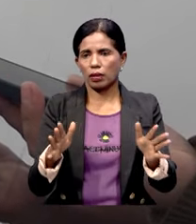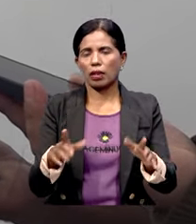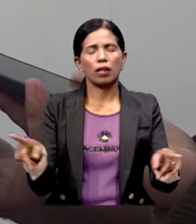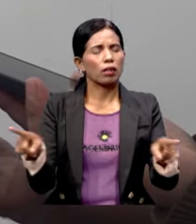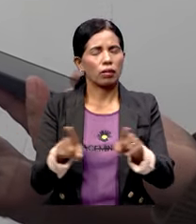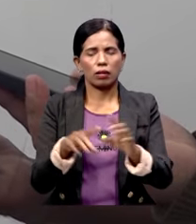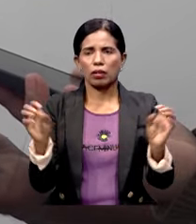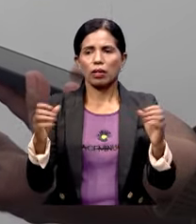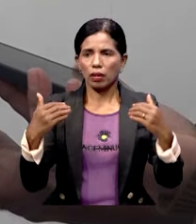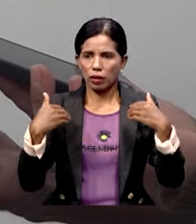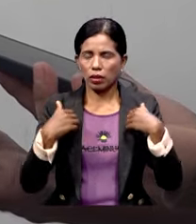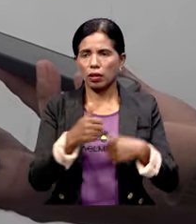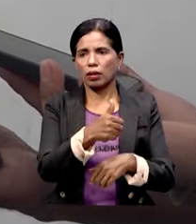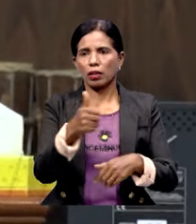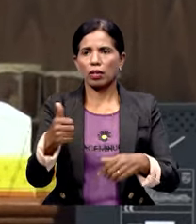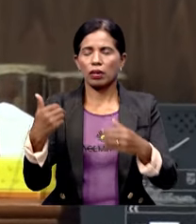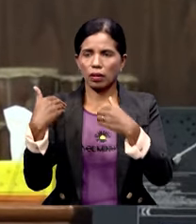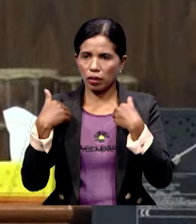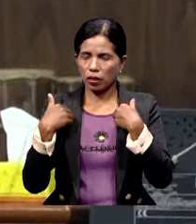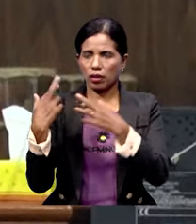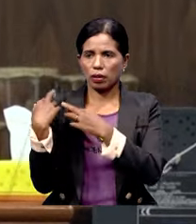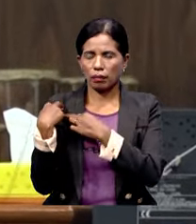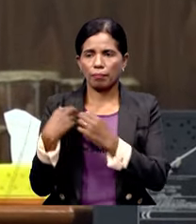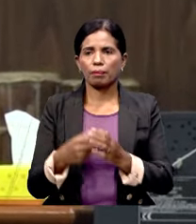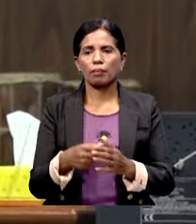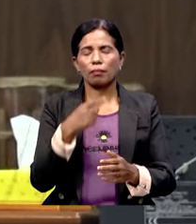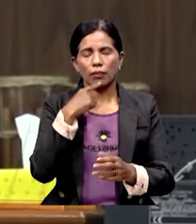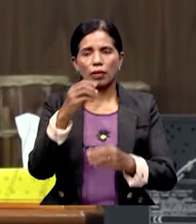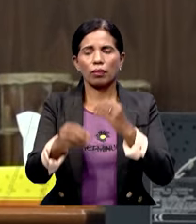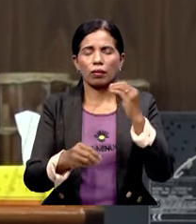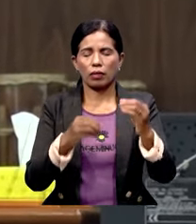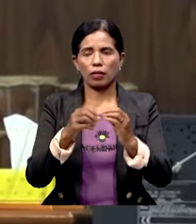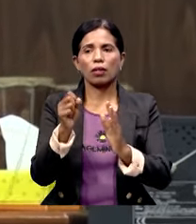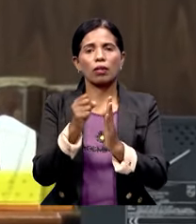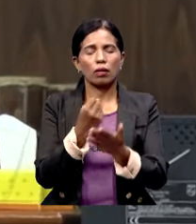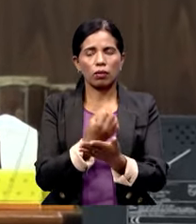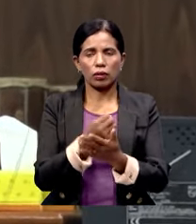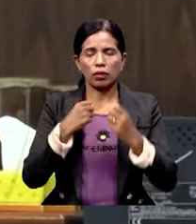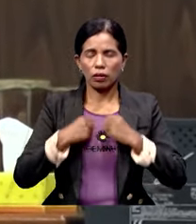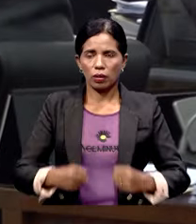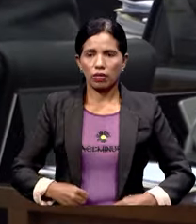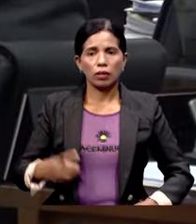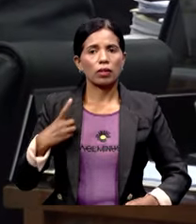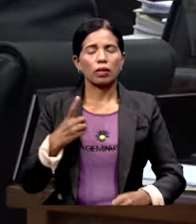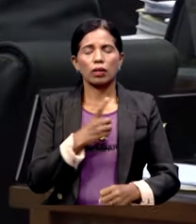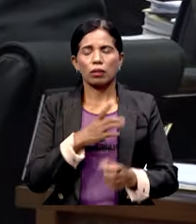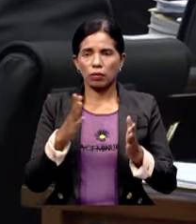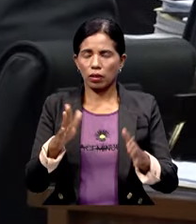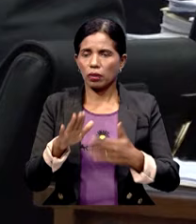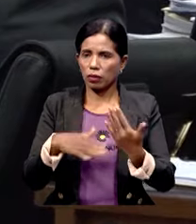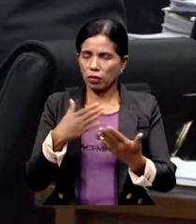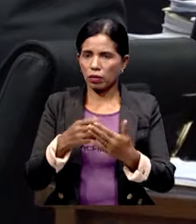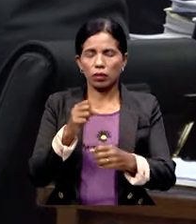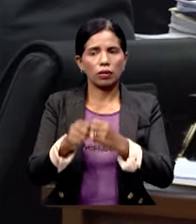mas é ba truma e dita se responsabiliza Fernanda Lai informa relaciona o subsídio saúde ba deputado Sirané sociedade